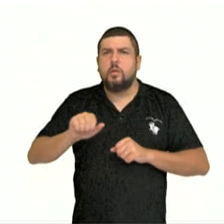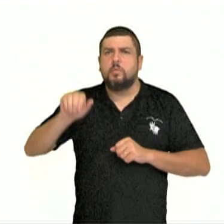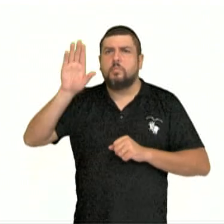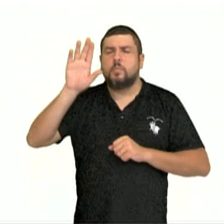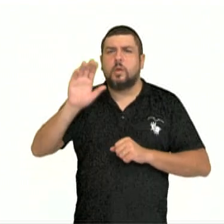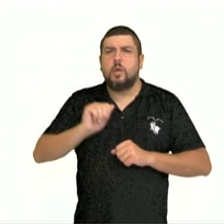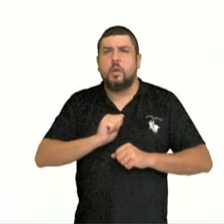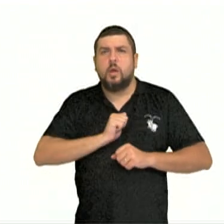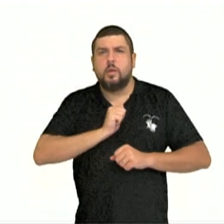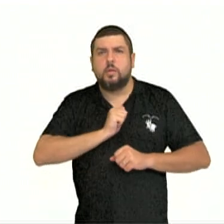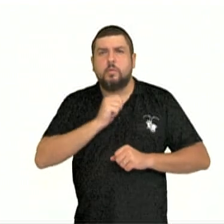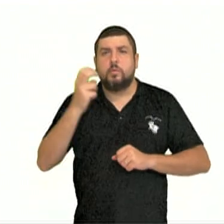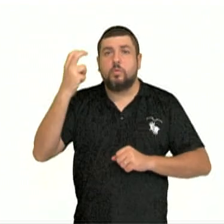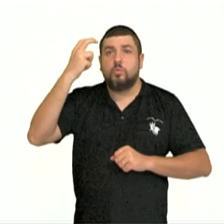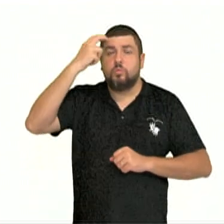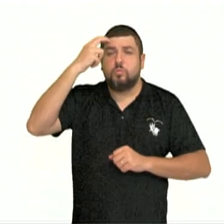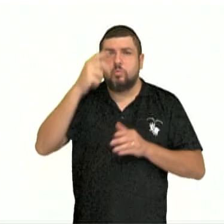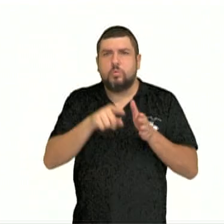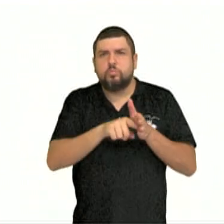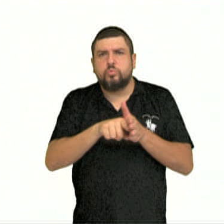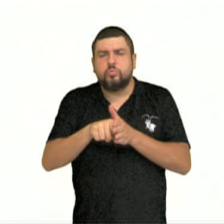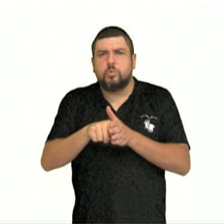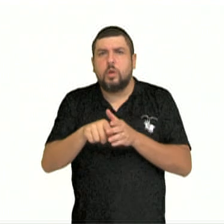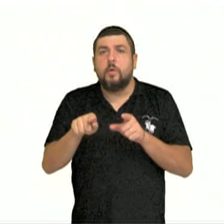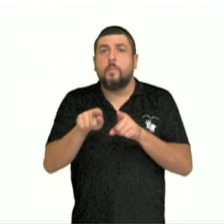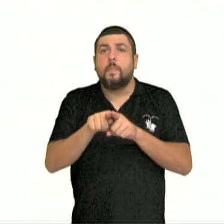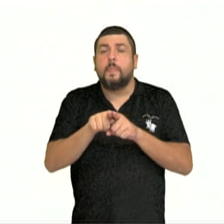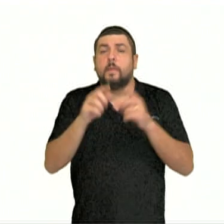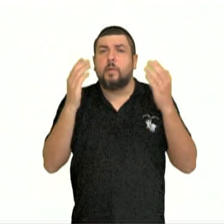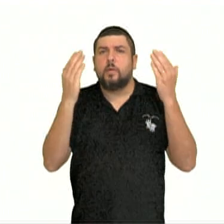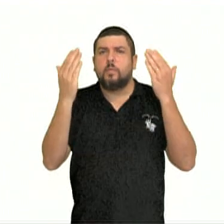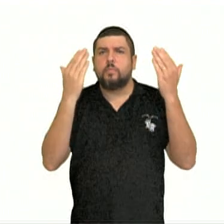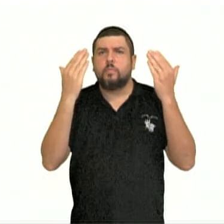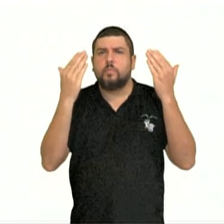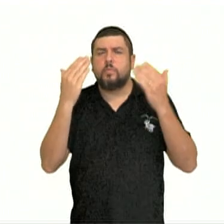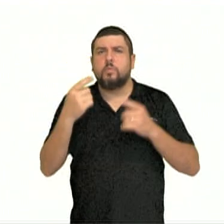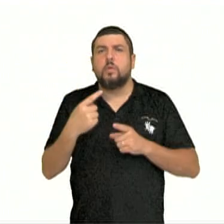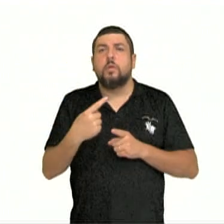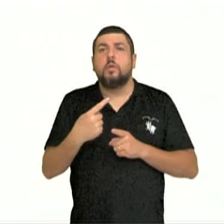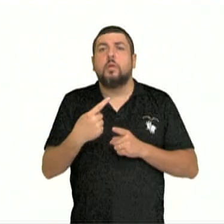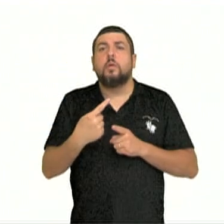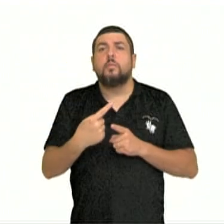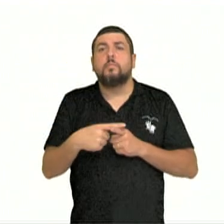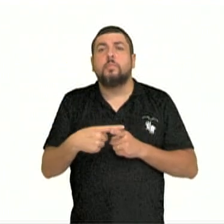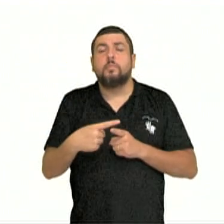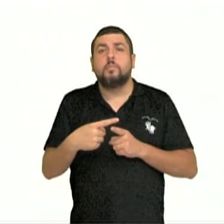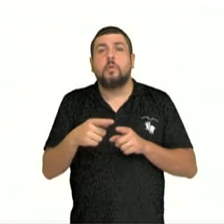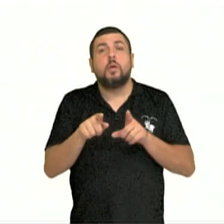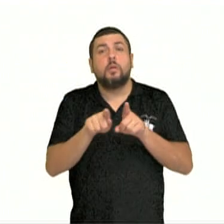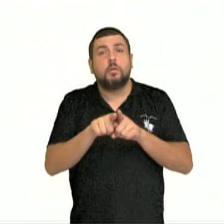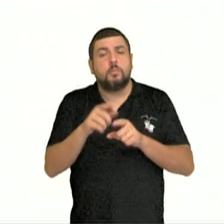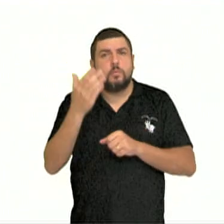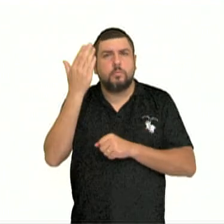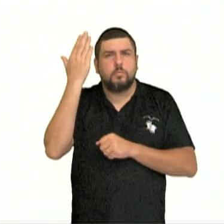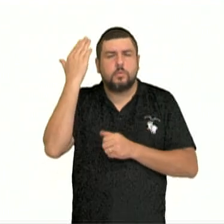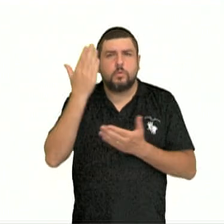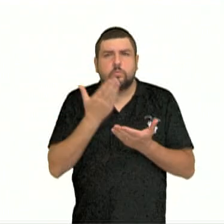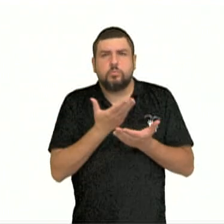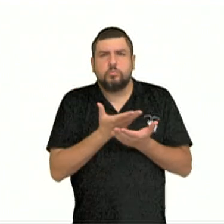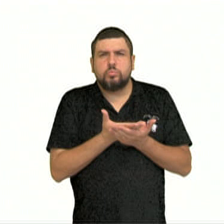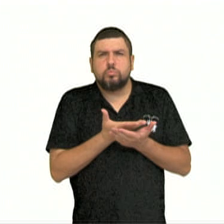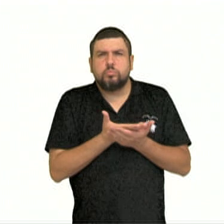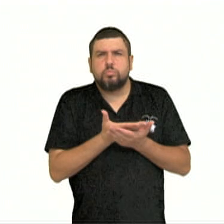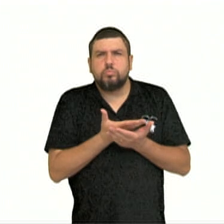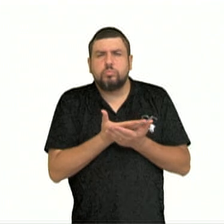cultura. E a psicologia também fez parte da vida de Durkheim, até porque foi na época em que ele estudava e estava